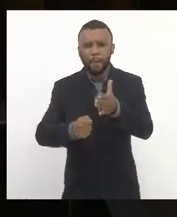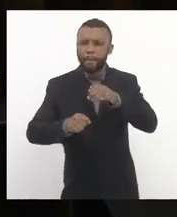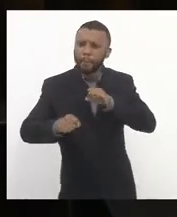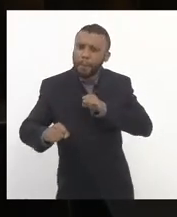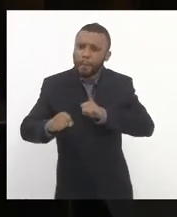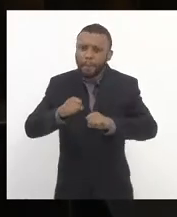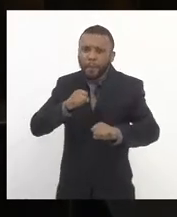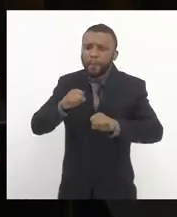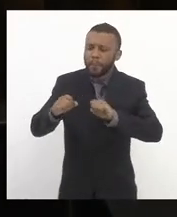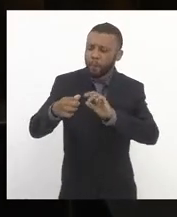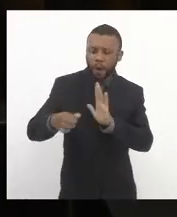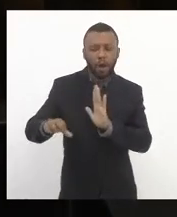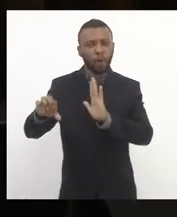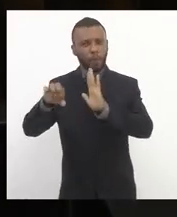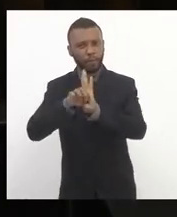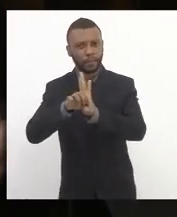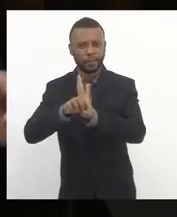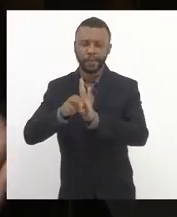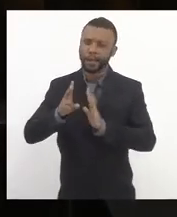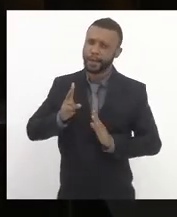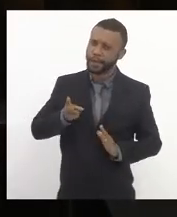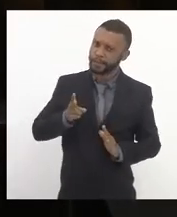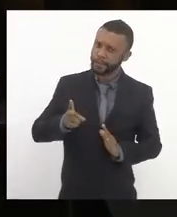a criminalidade.